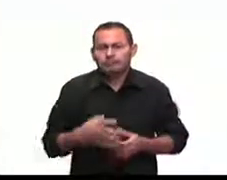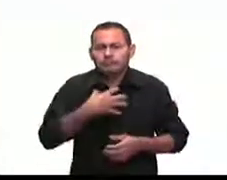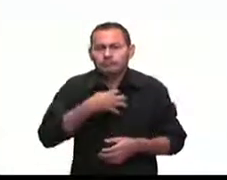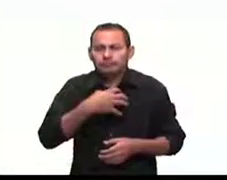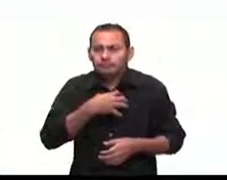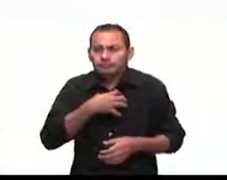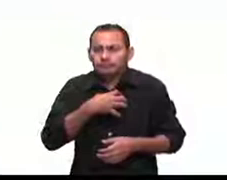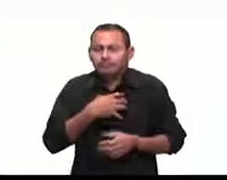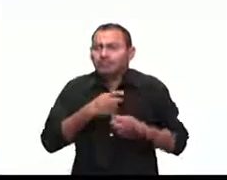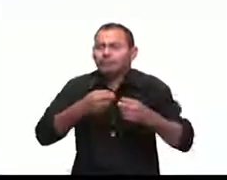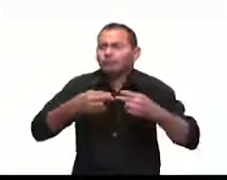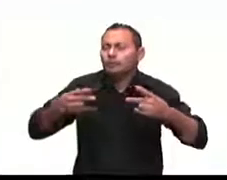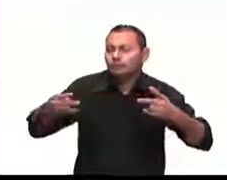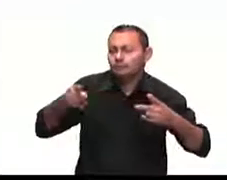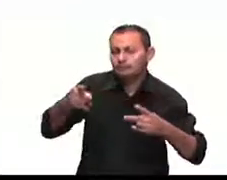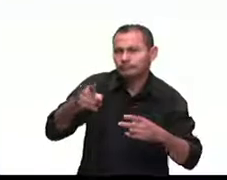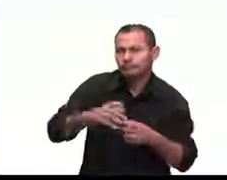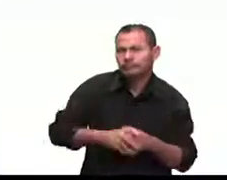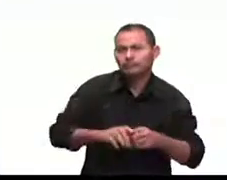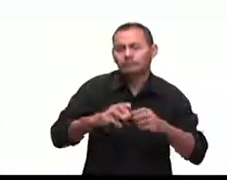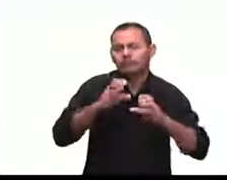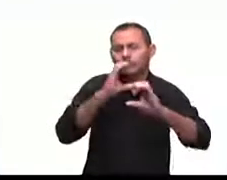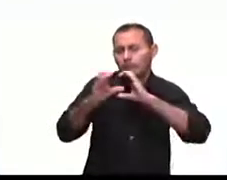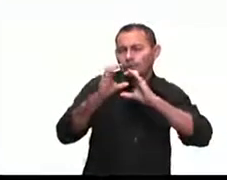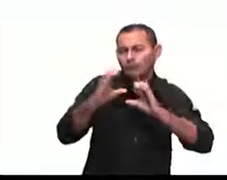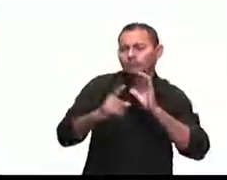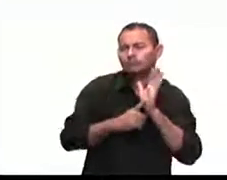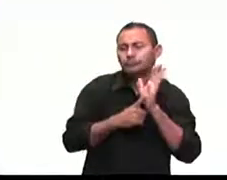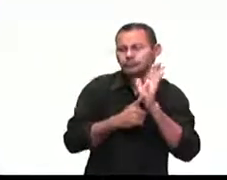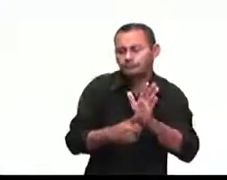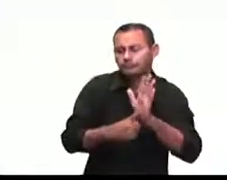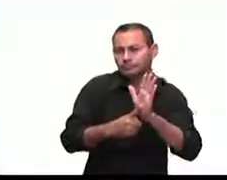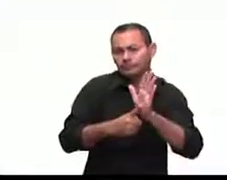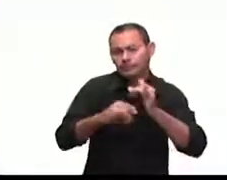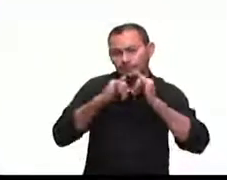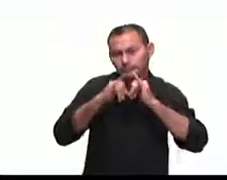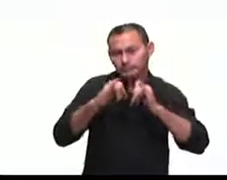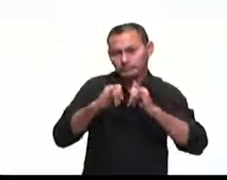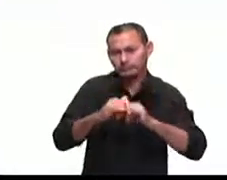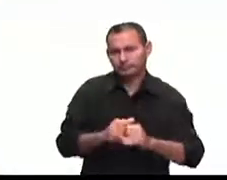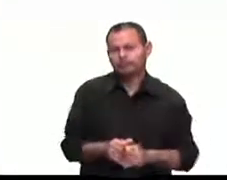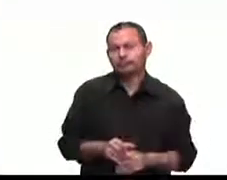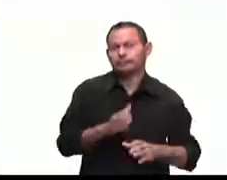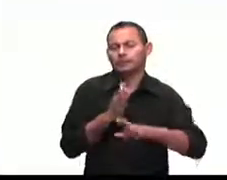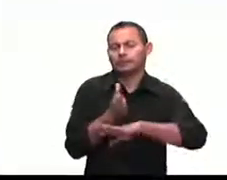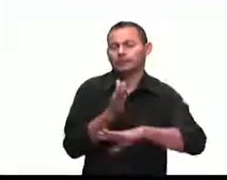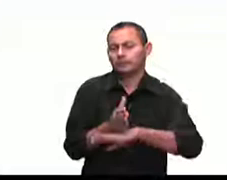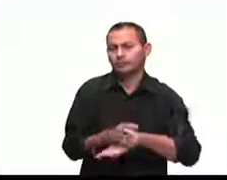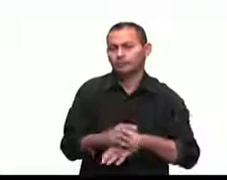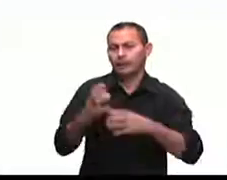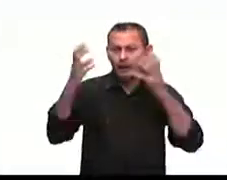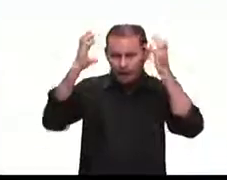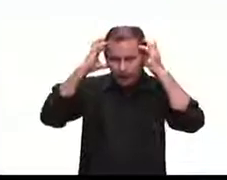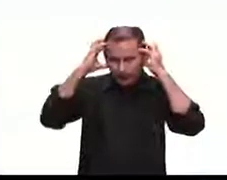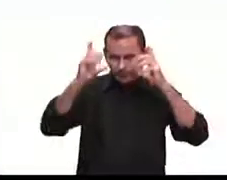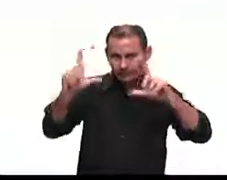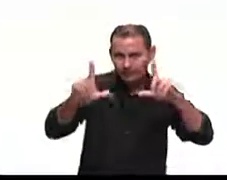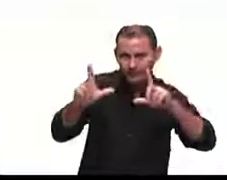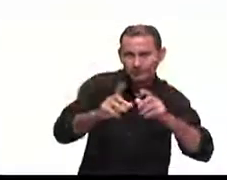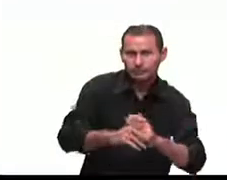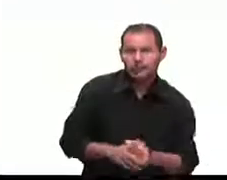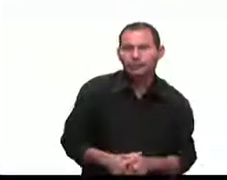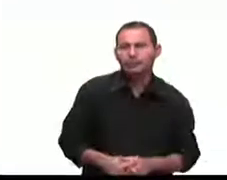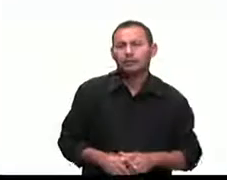de, os meios de comunicação que ele tem acesso, rádio, TV,